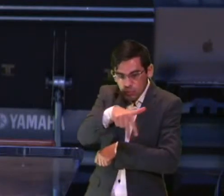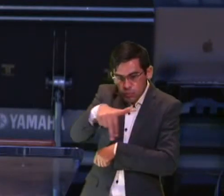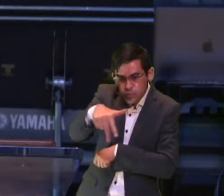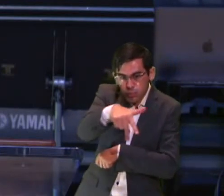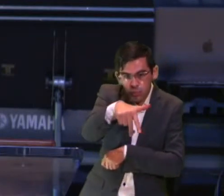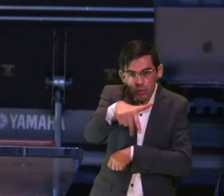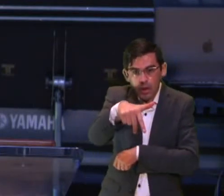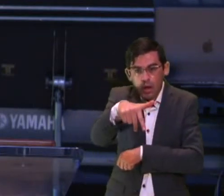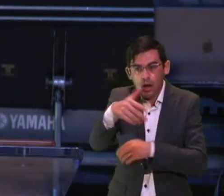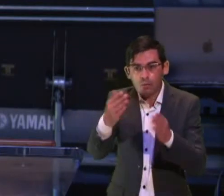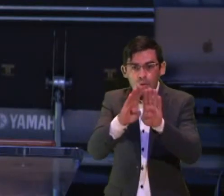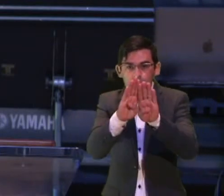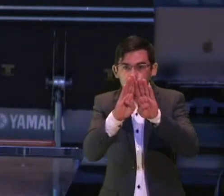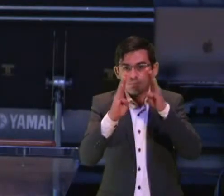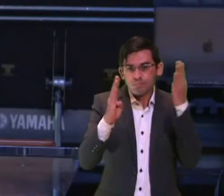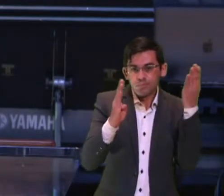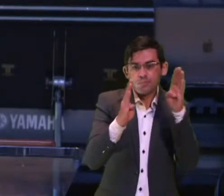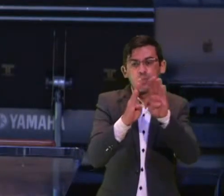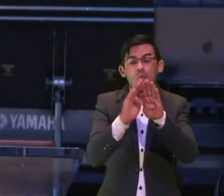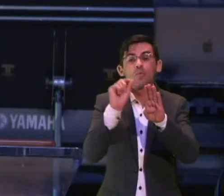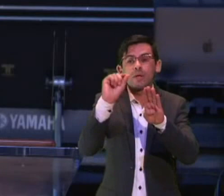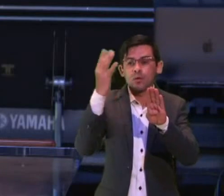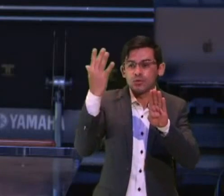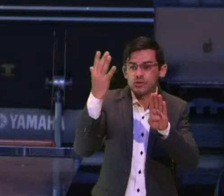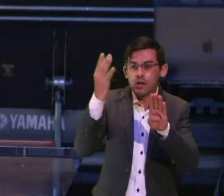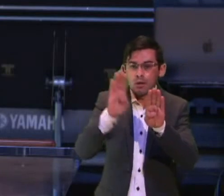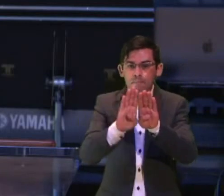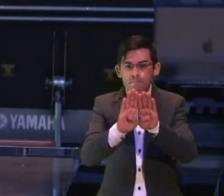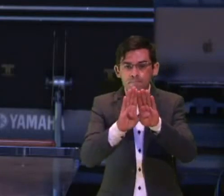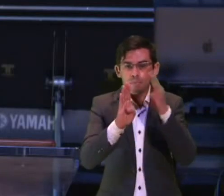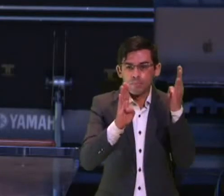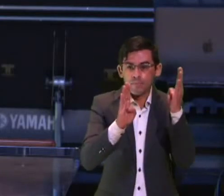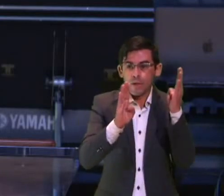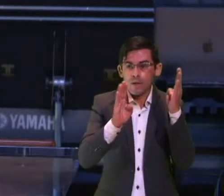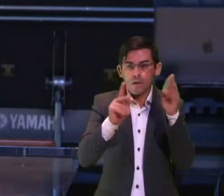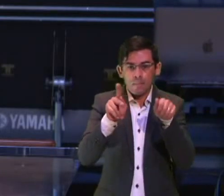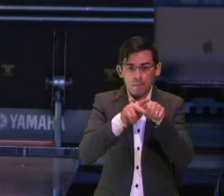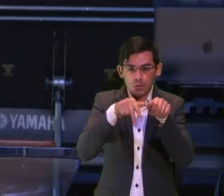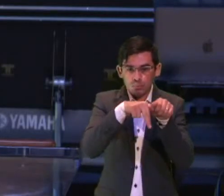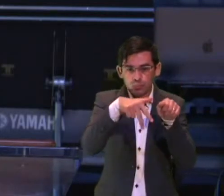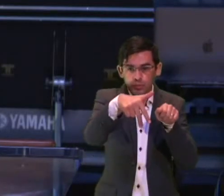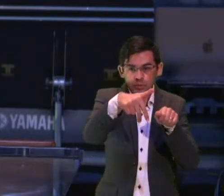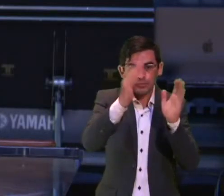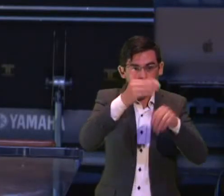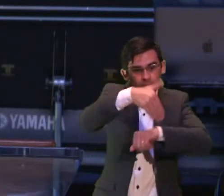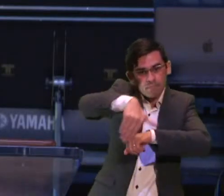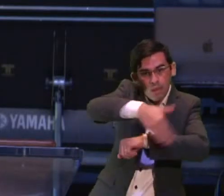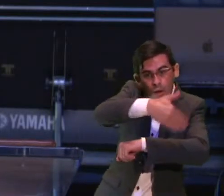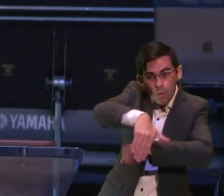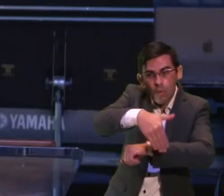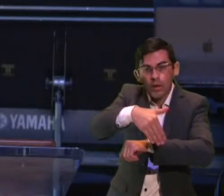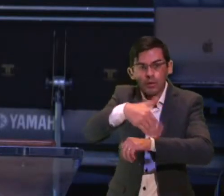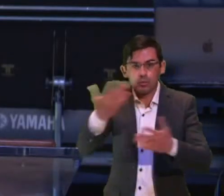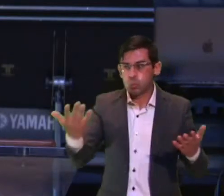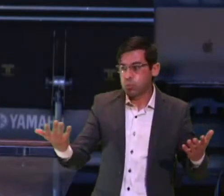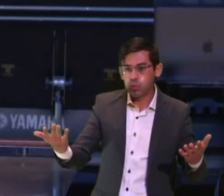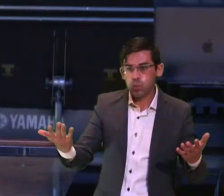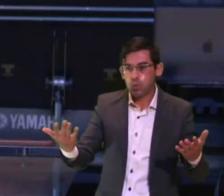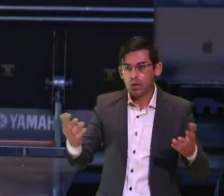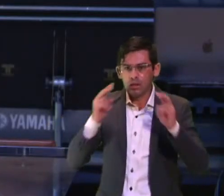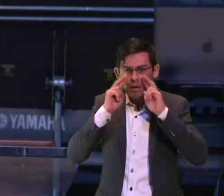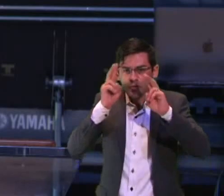portão. E aí o portão abre. Quando ele vê, ele está na rua. E aí ele se dá conta que não é